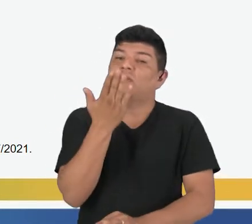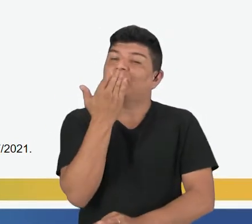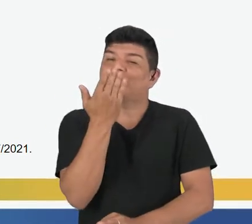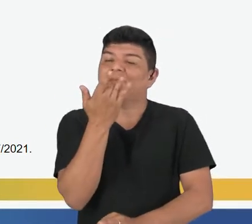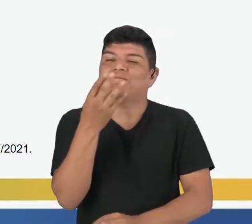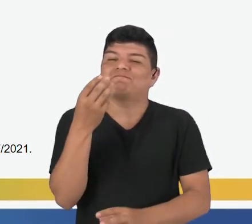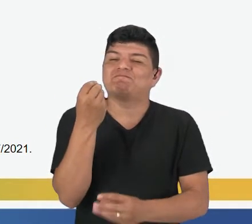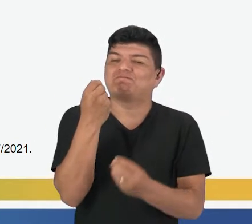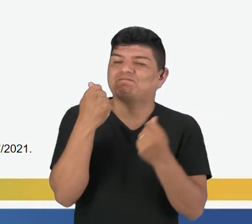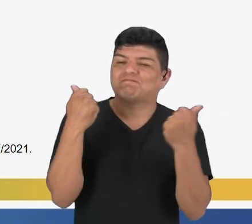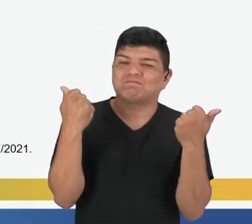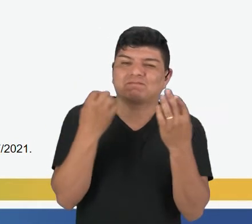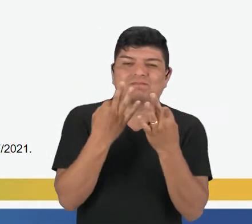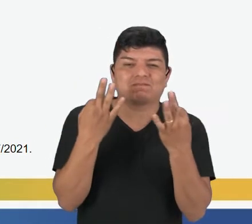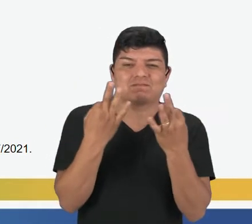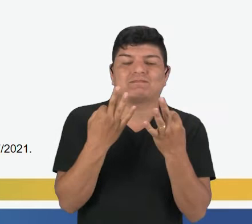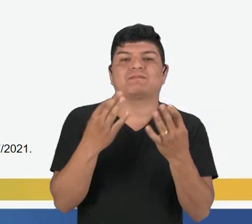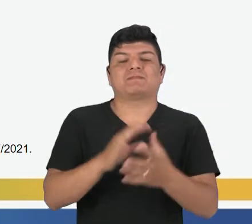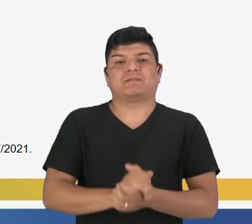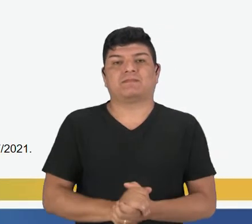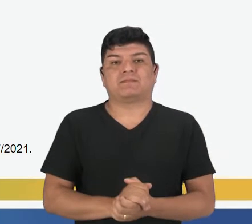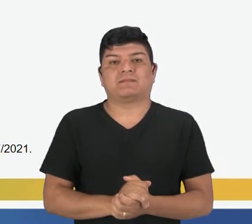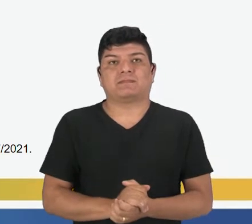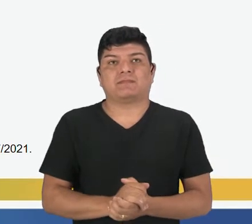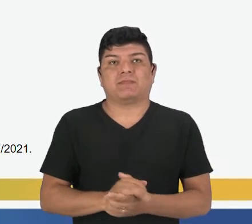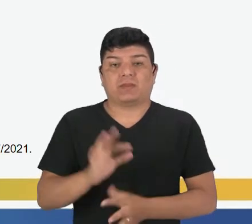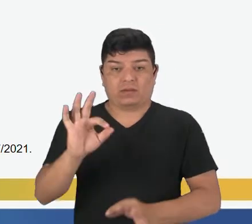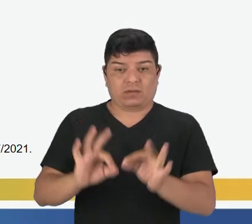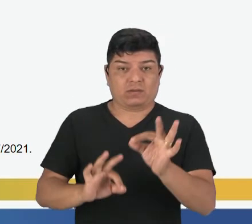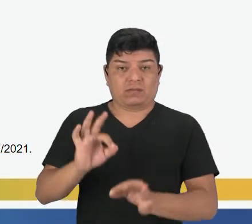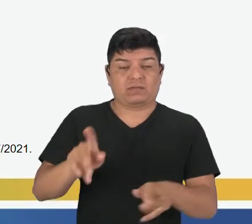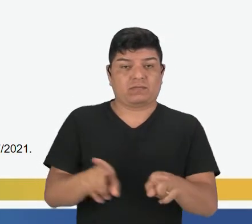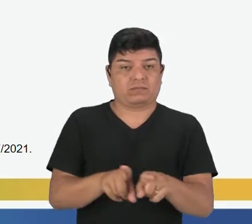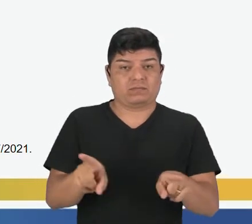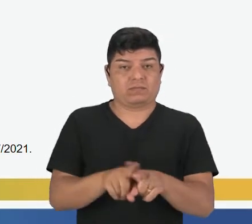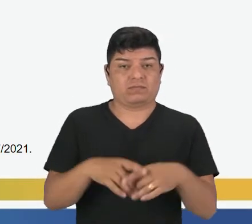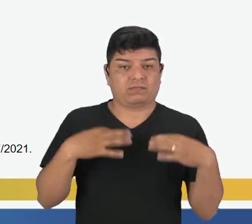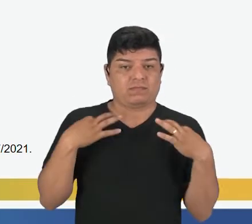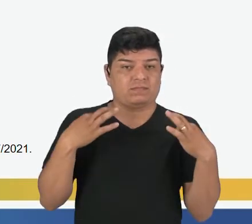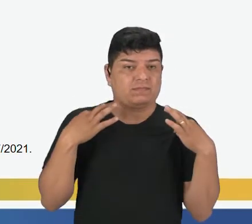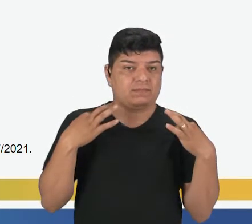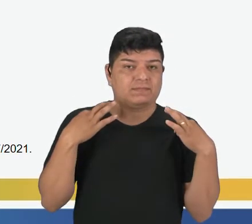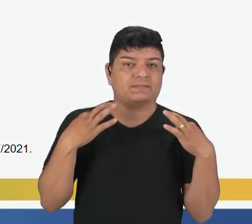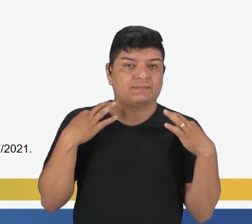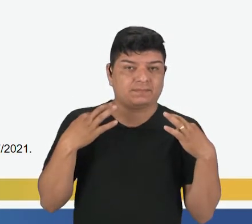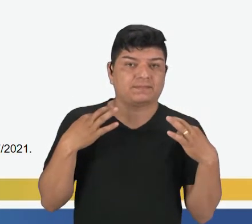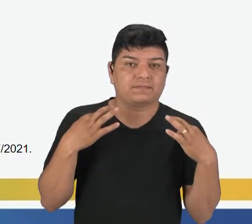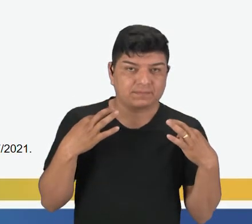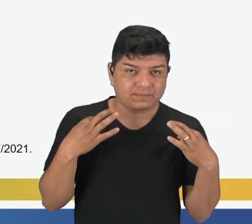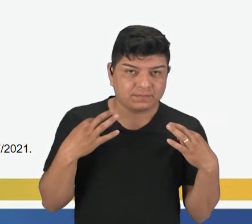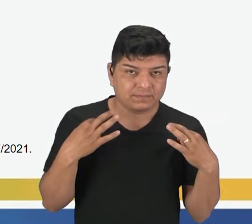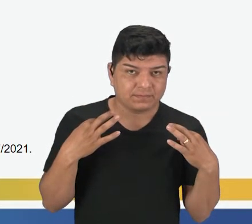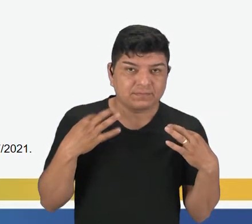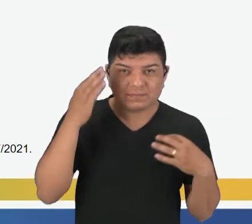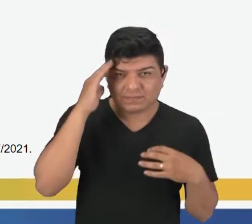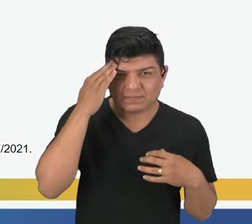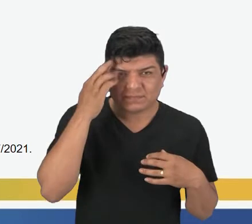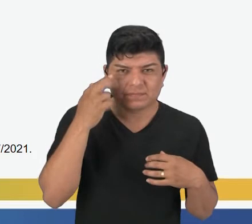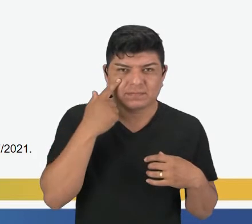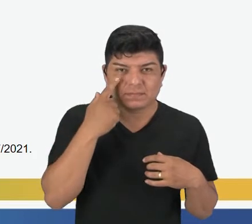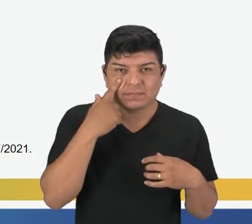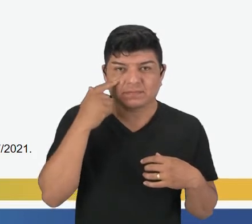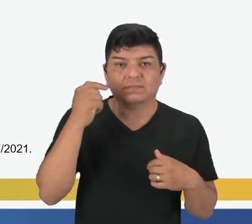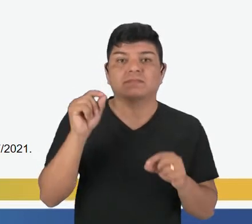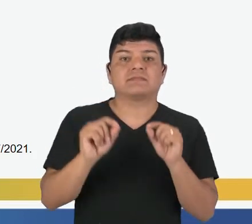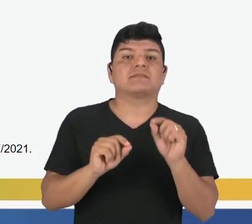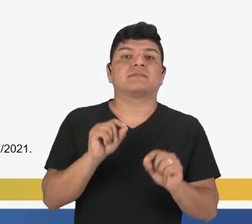refeição deliciosa e confeccionavam também as vestimentas. Deu para a gente observar e